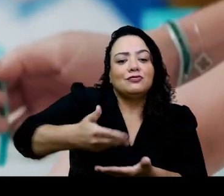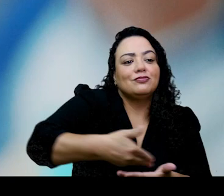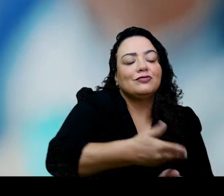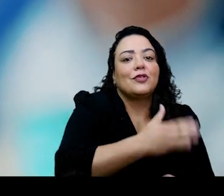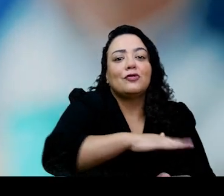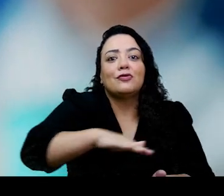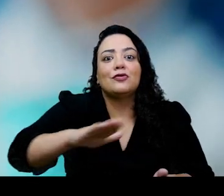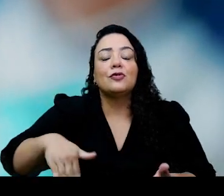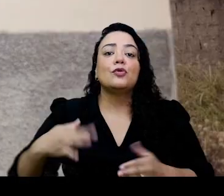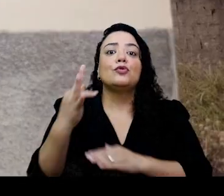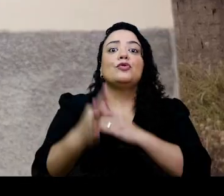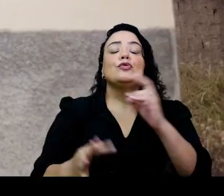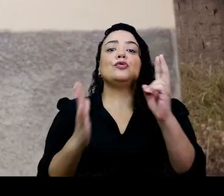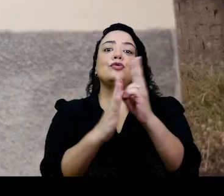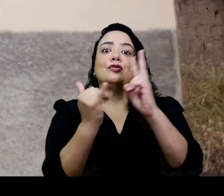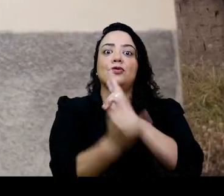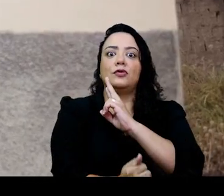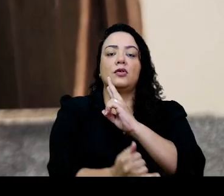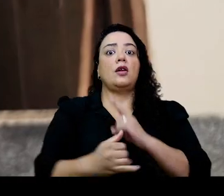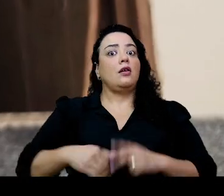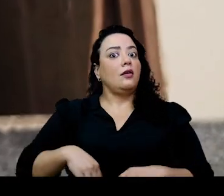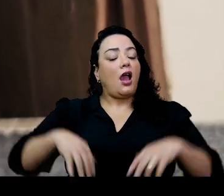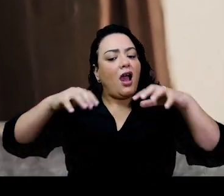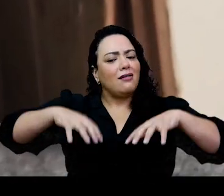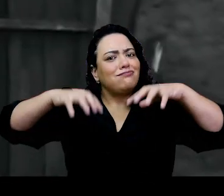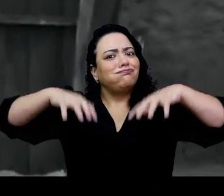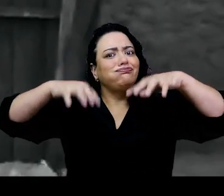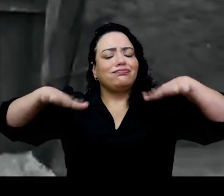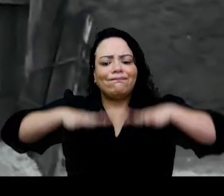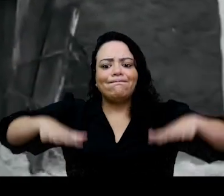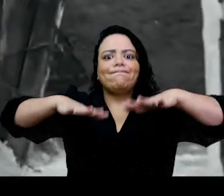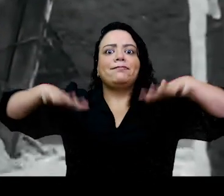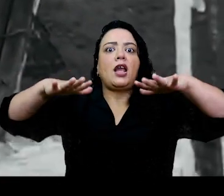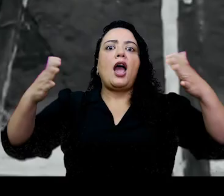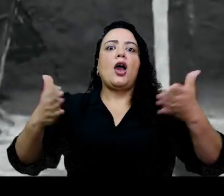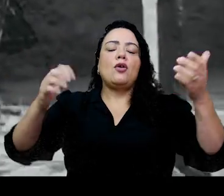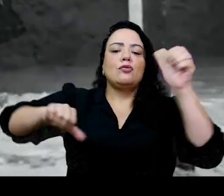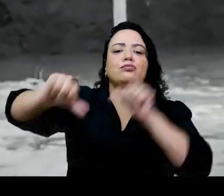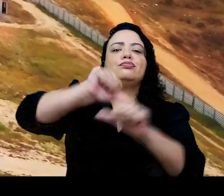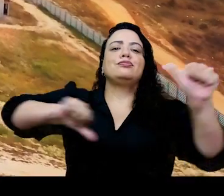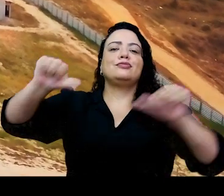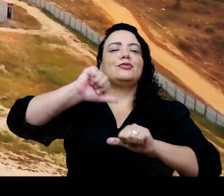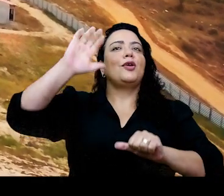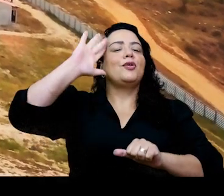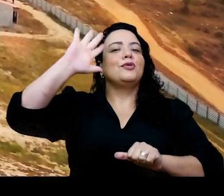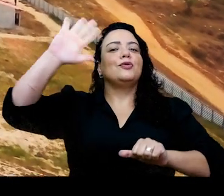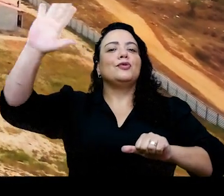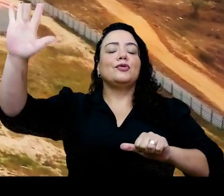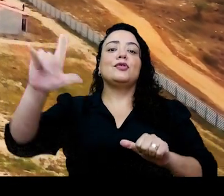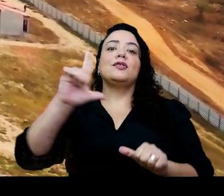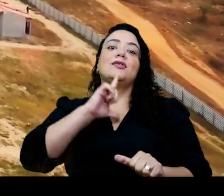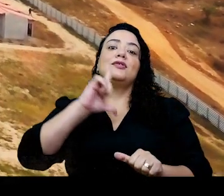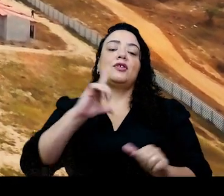o futuro de Itambé. Quem não tinha teto, agora vai ter. Onde a água trouxe pesadelo, estamos